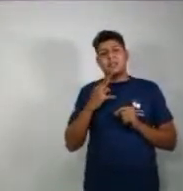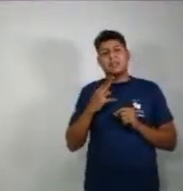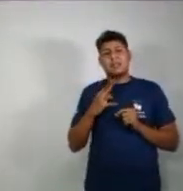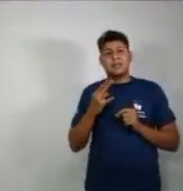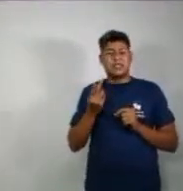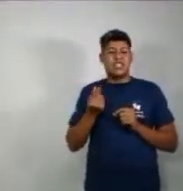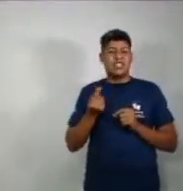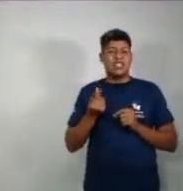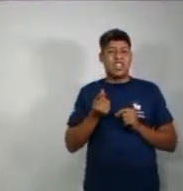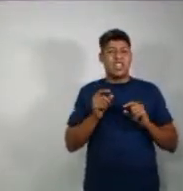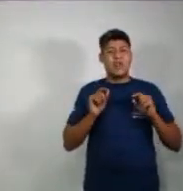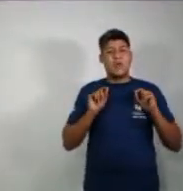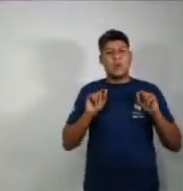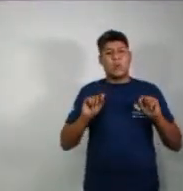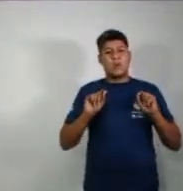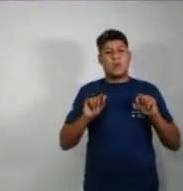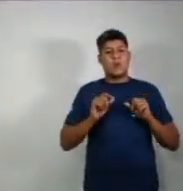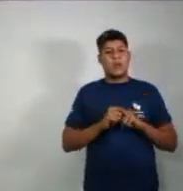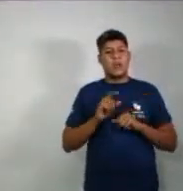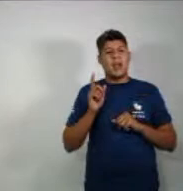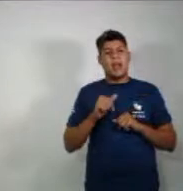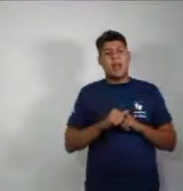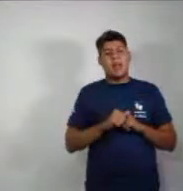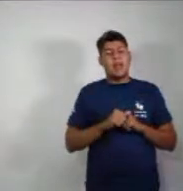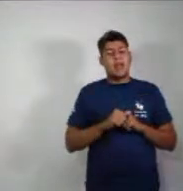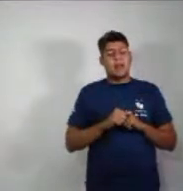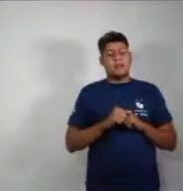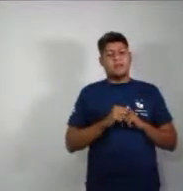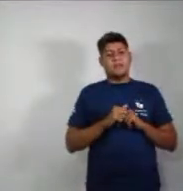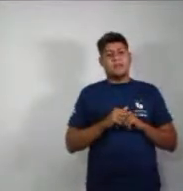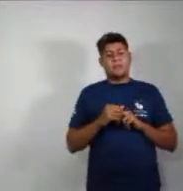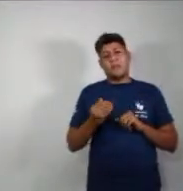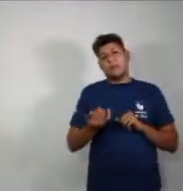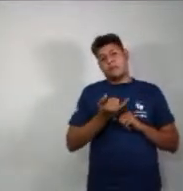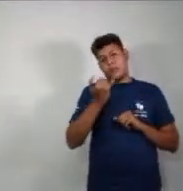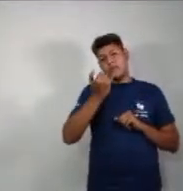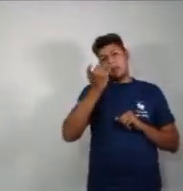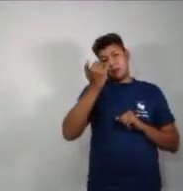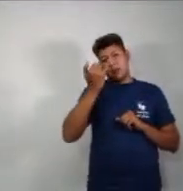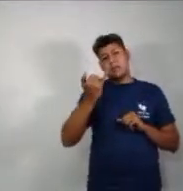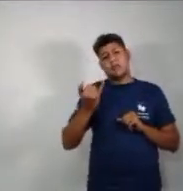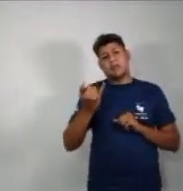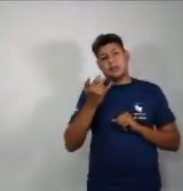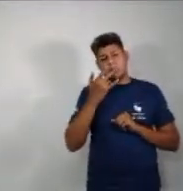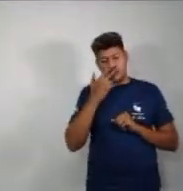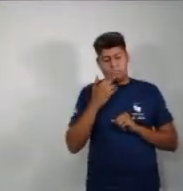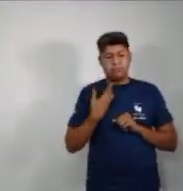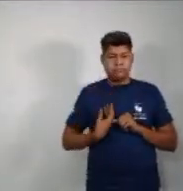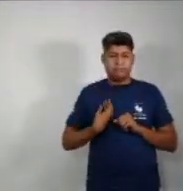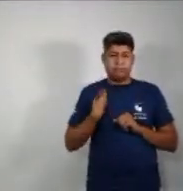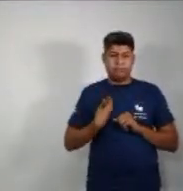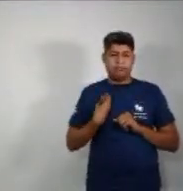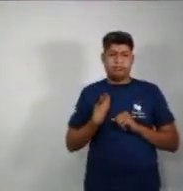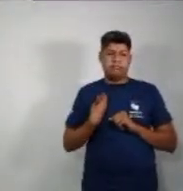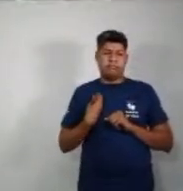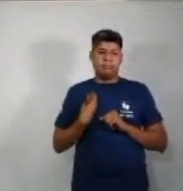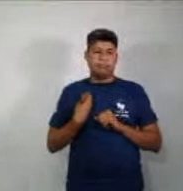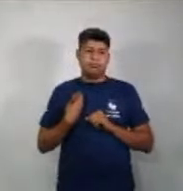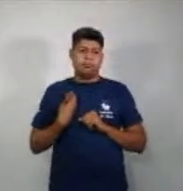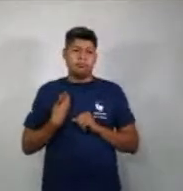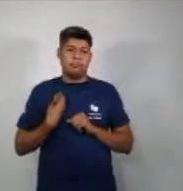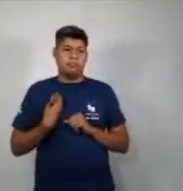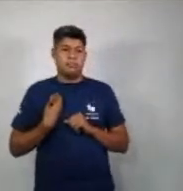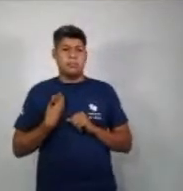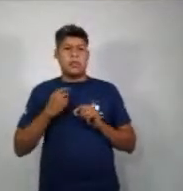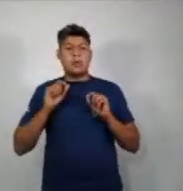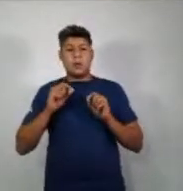dinheiro era uma questão importante, porque não estava sobrando realmente. E